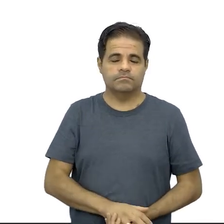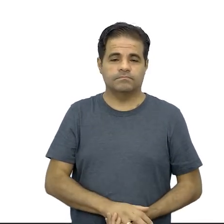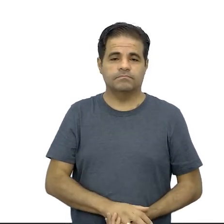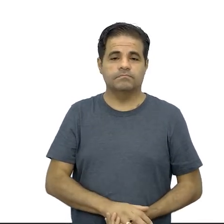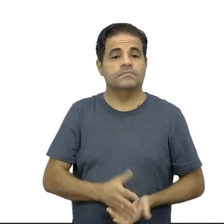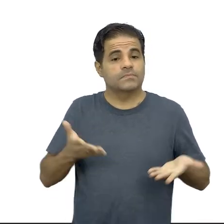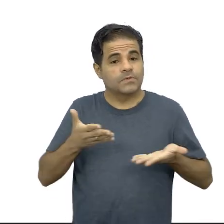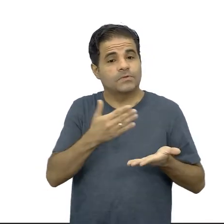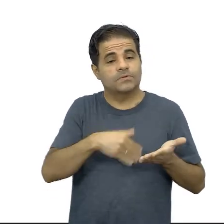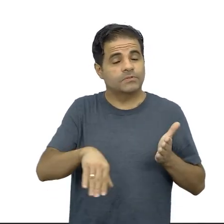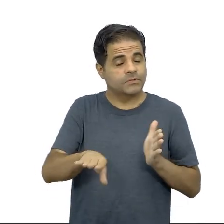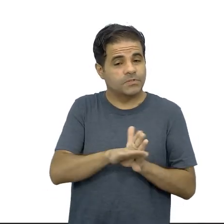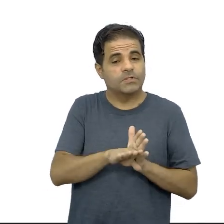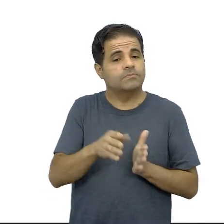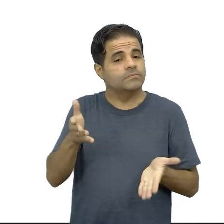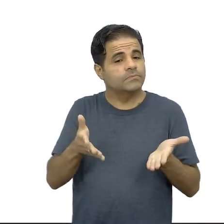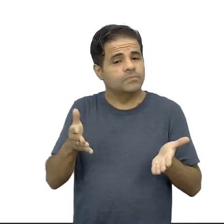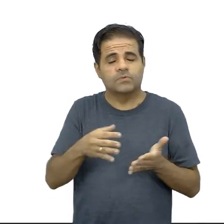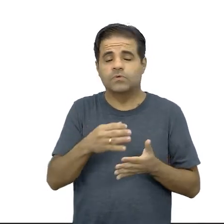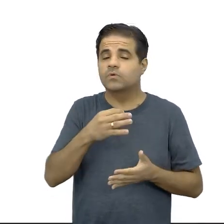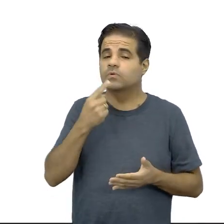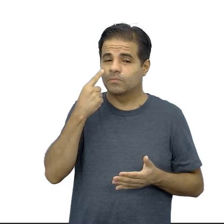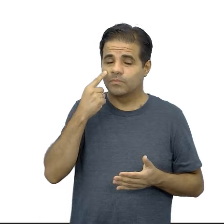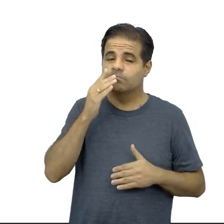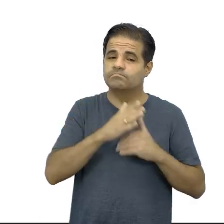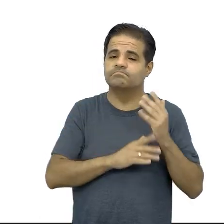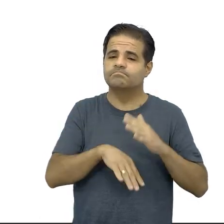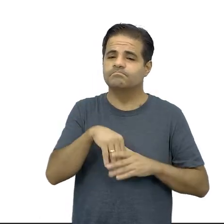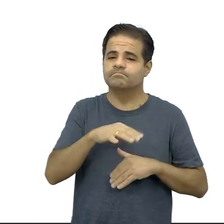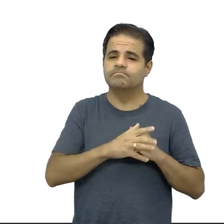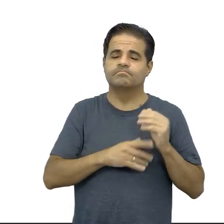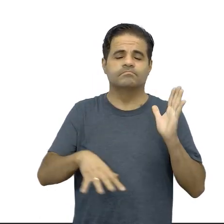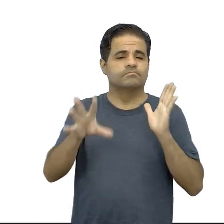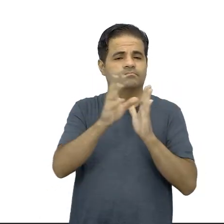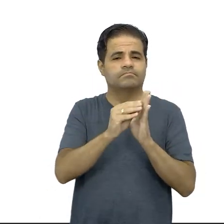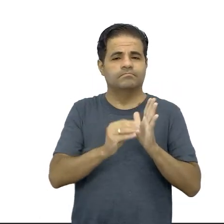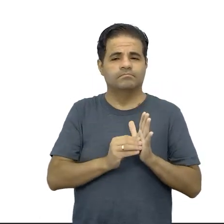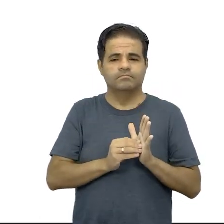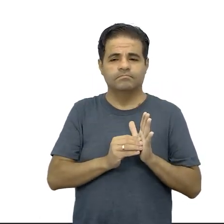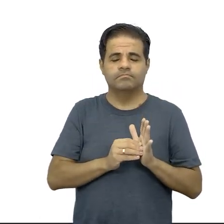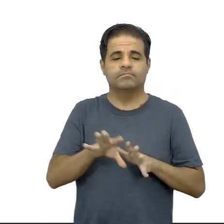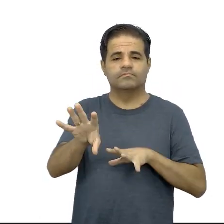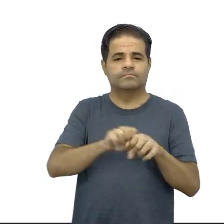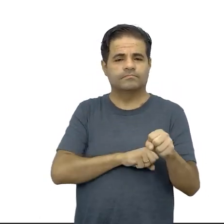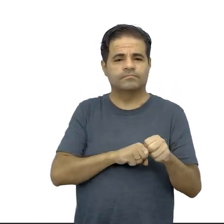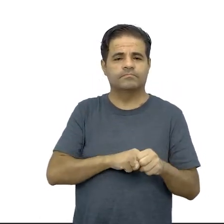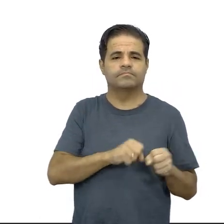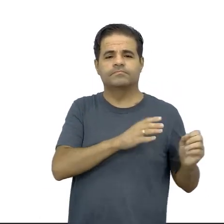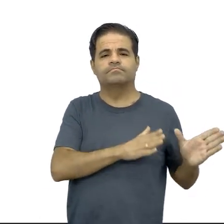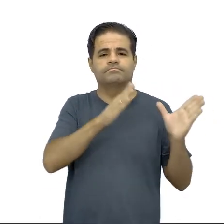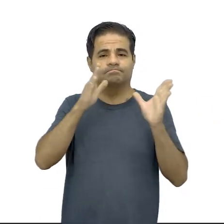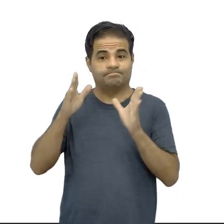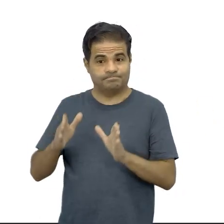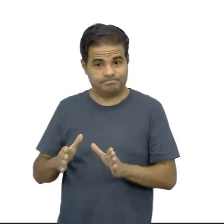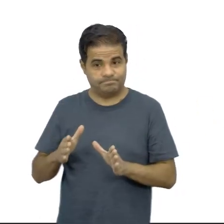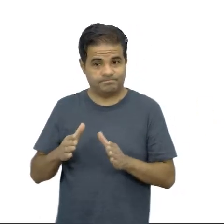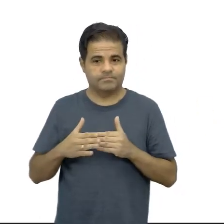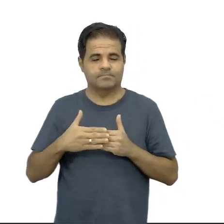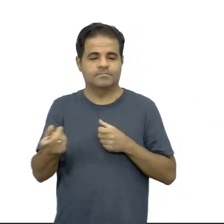nós chegamos em nosso momento, então nós vamos pôr em prática o que foi visto na formação etapa e